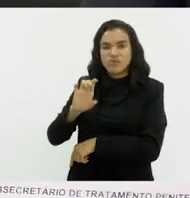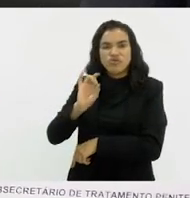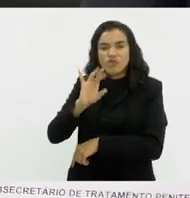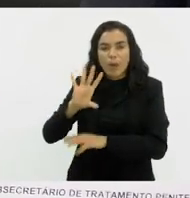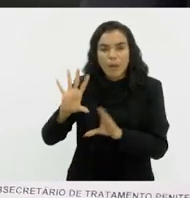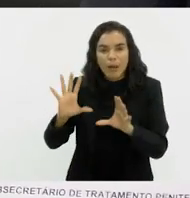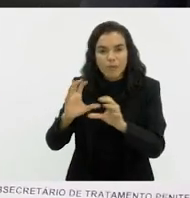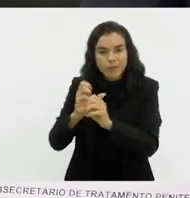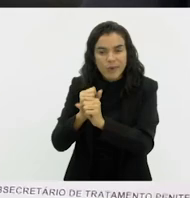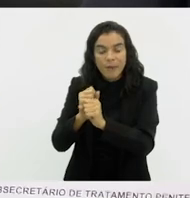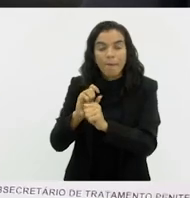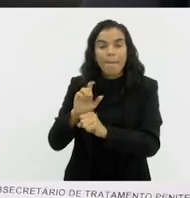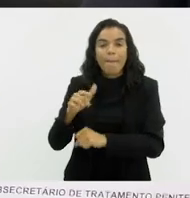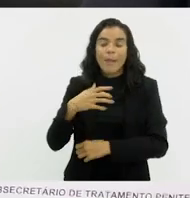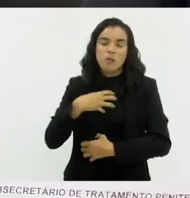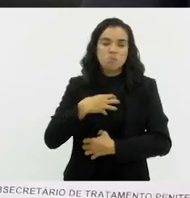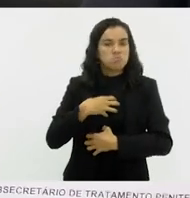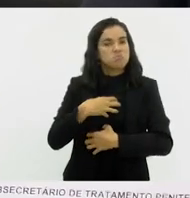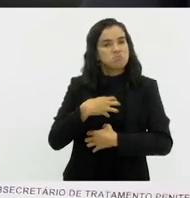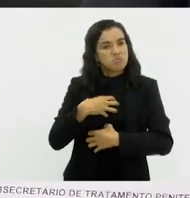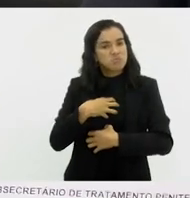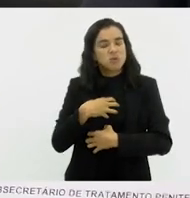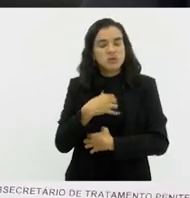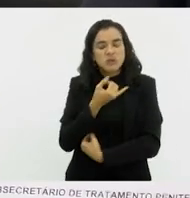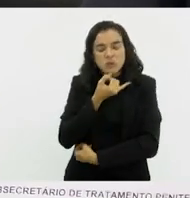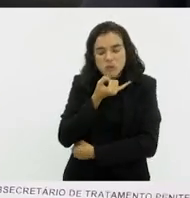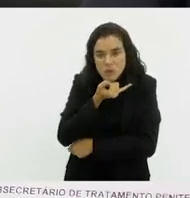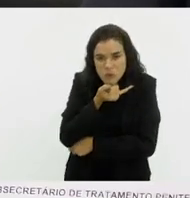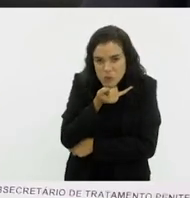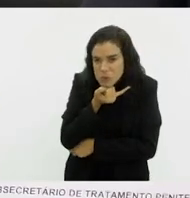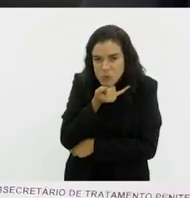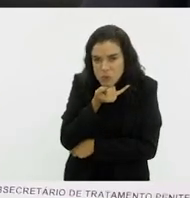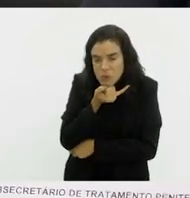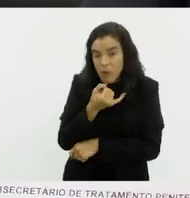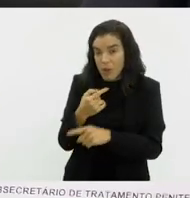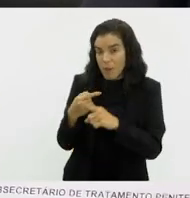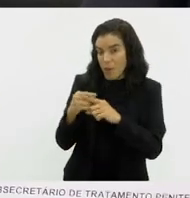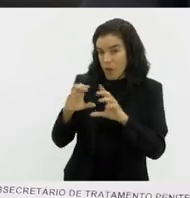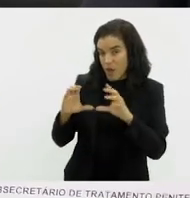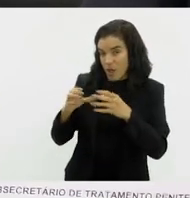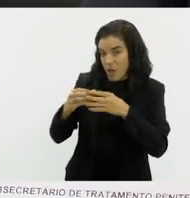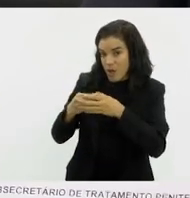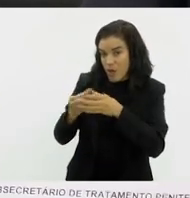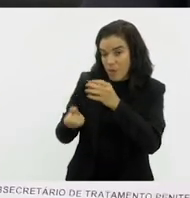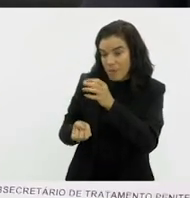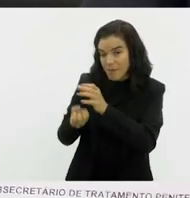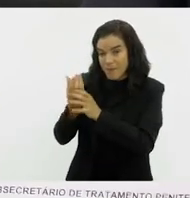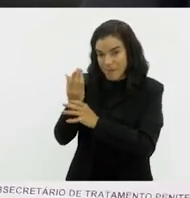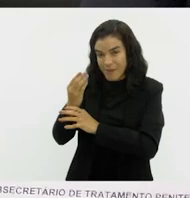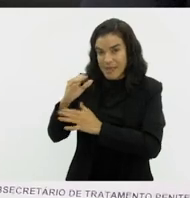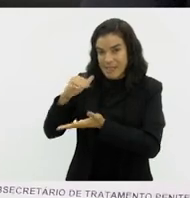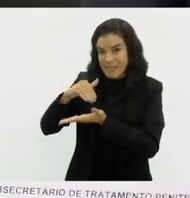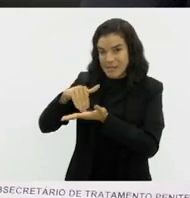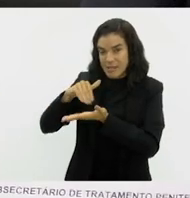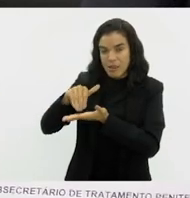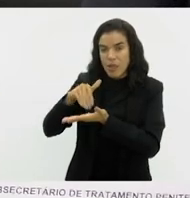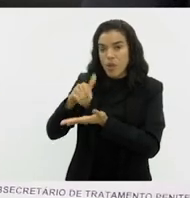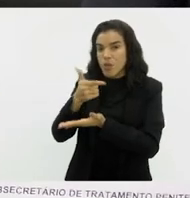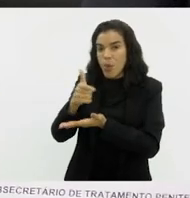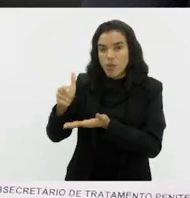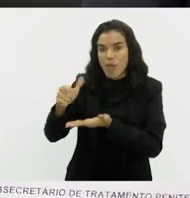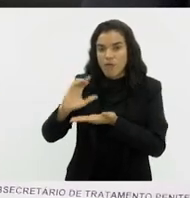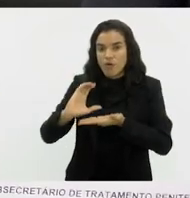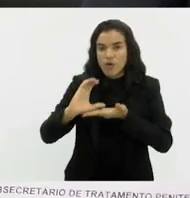assim, eu me sinto muito, muito triste, porque esse comitê que foi criado aqui pela Secretaria não passou pelo